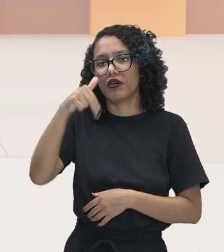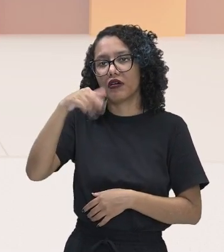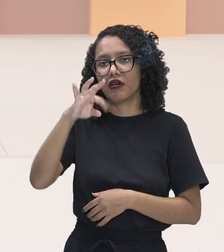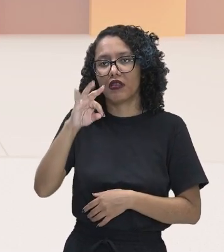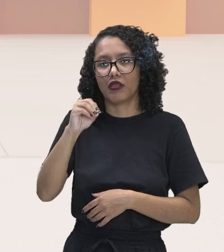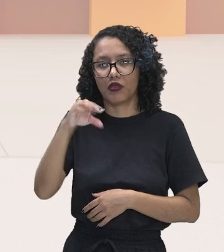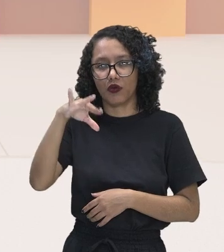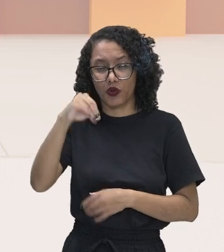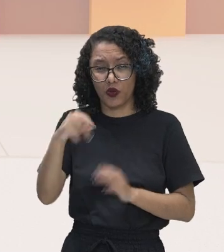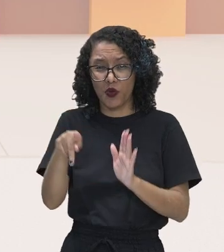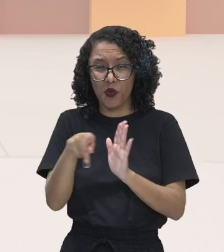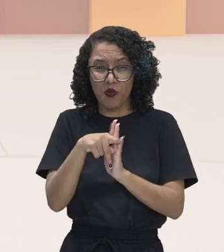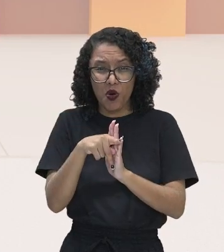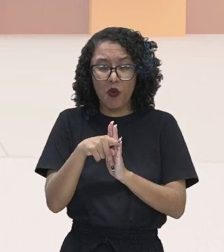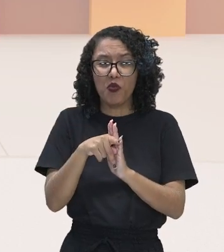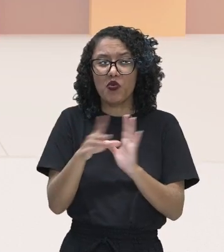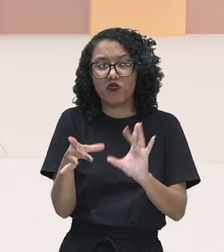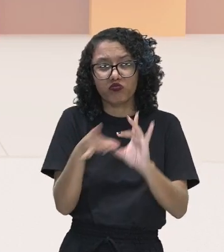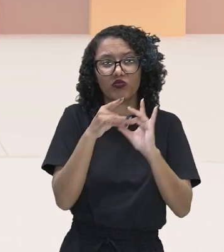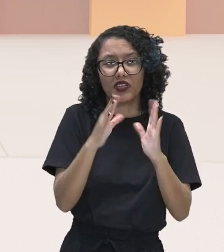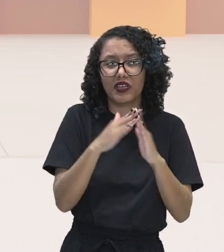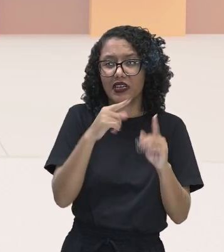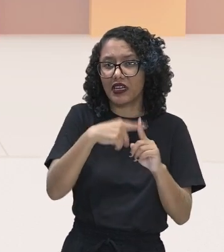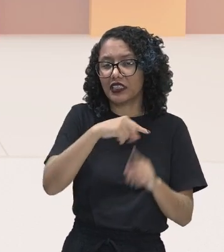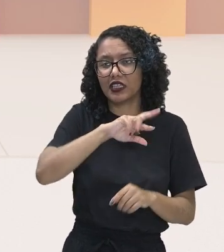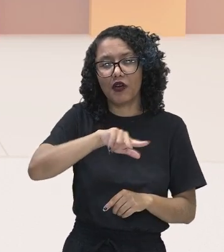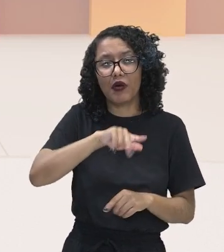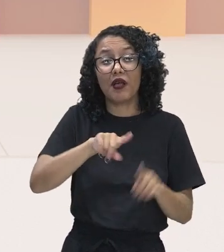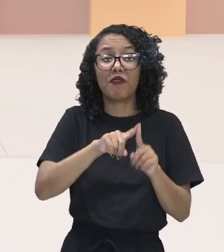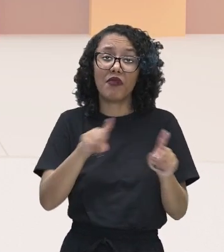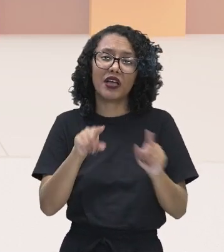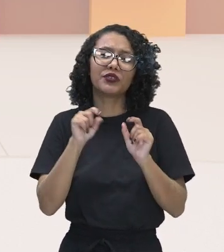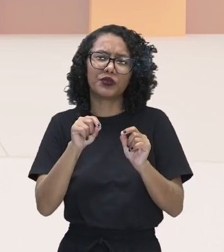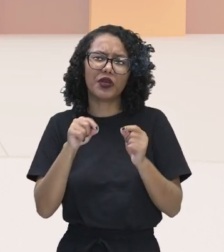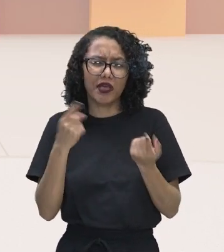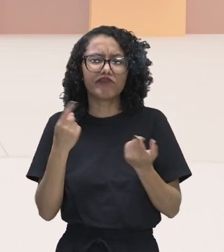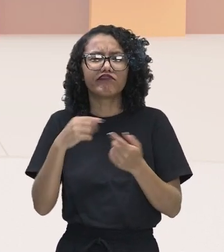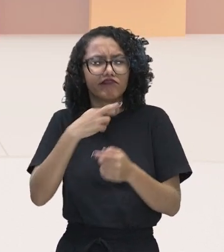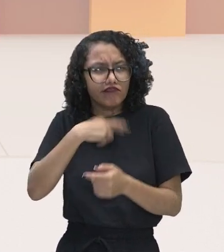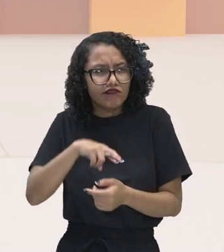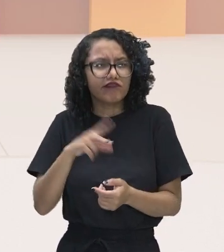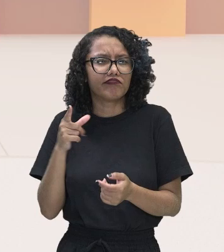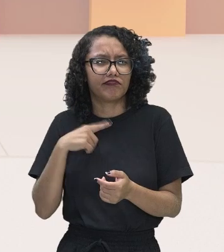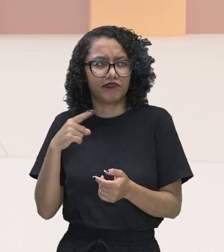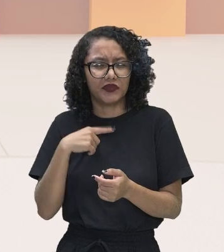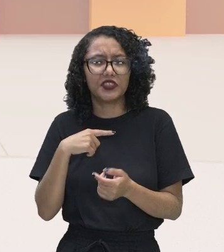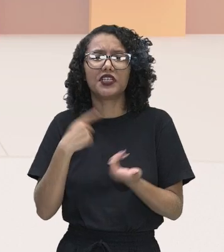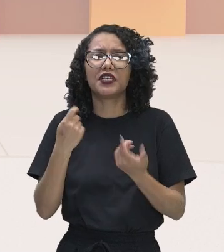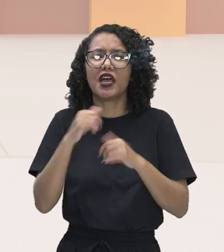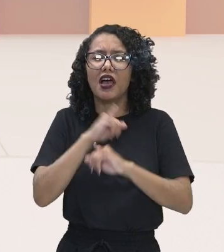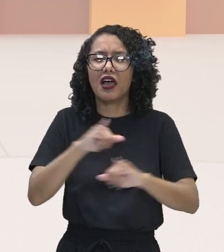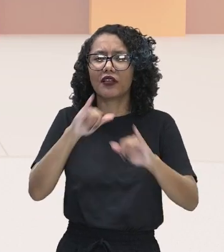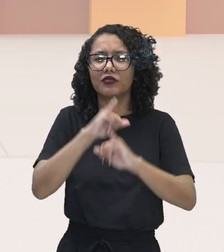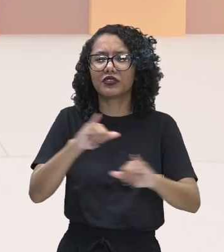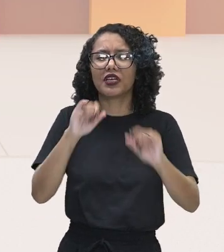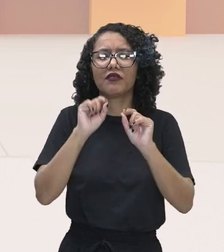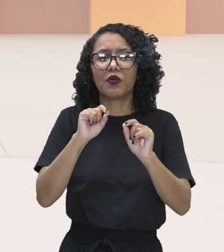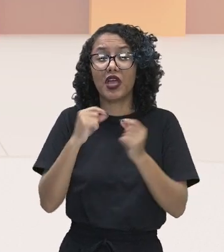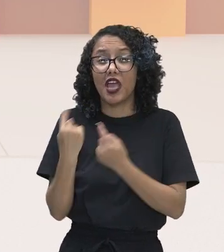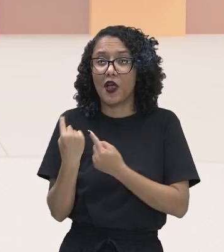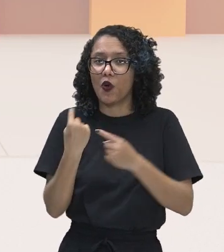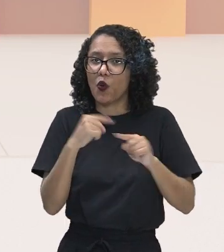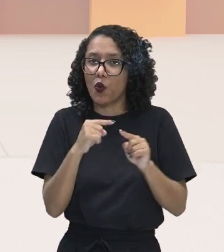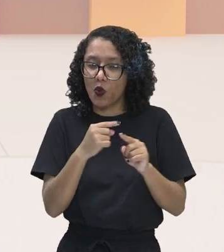ligado à igreja, mas era considerado uma pessoa religiosa, que pregava contra a República e